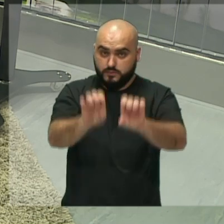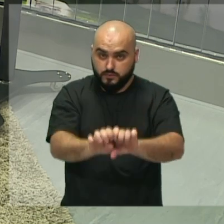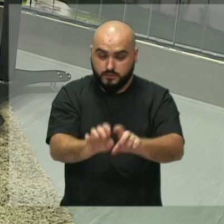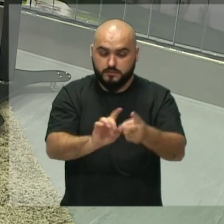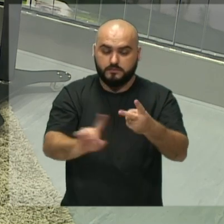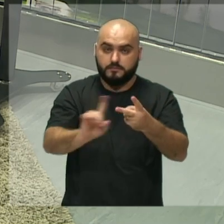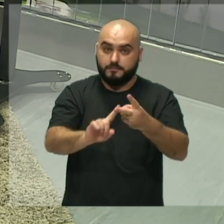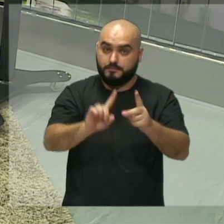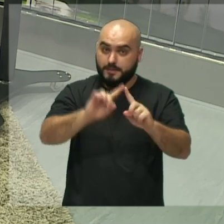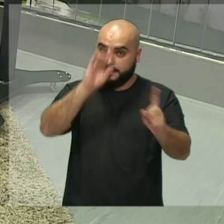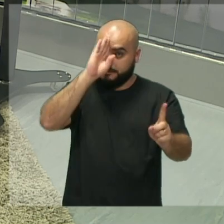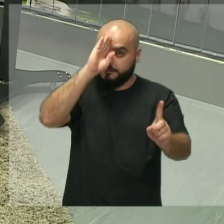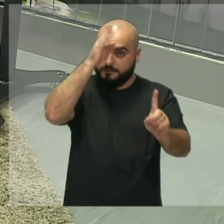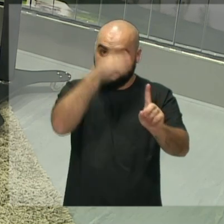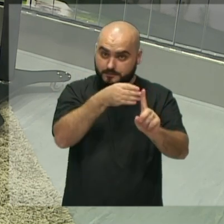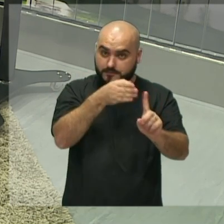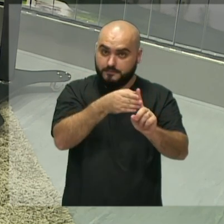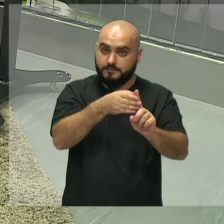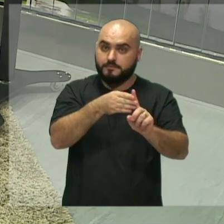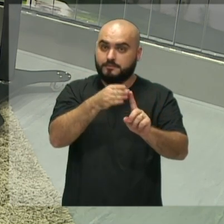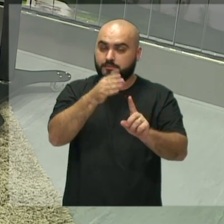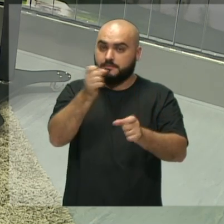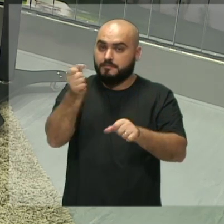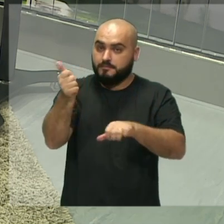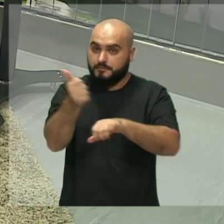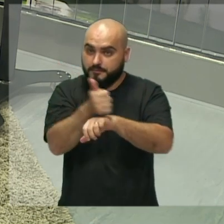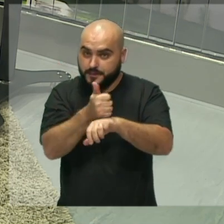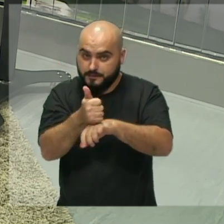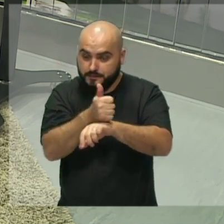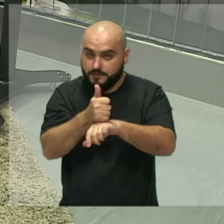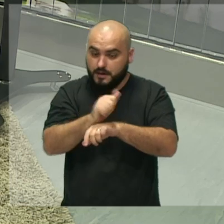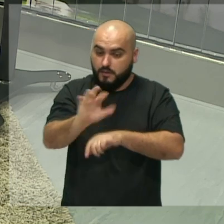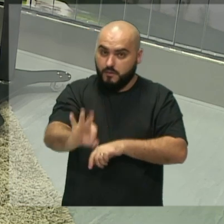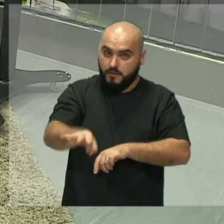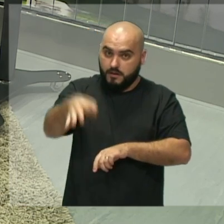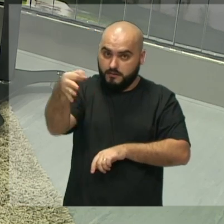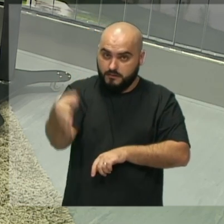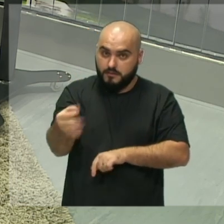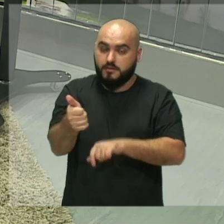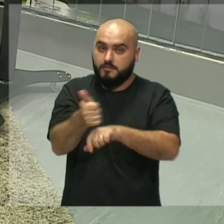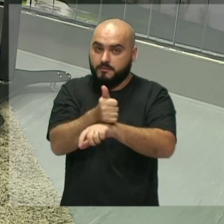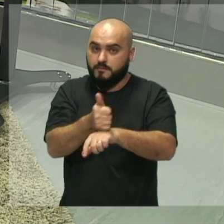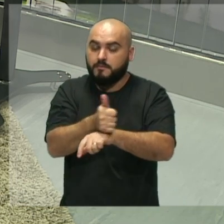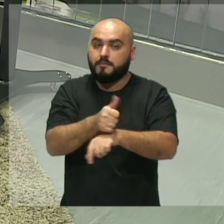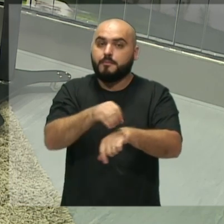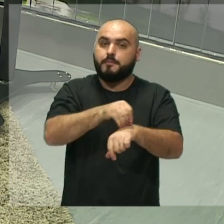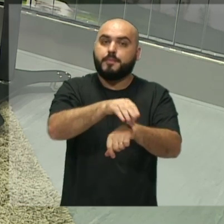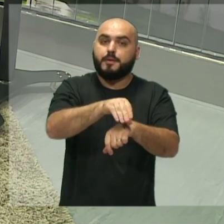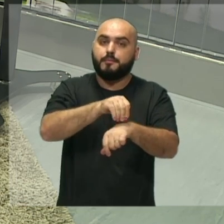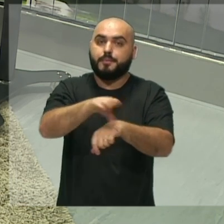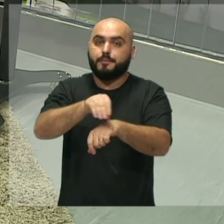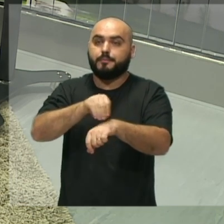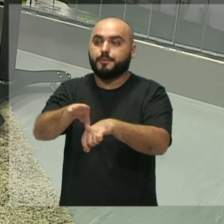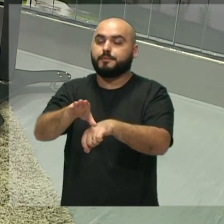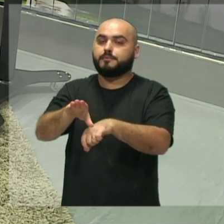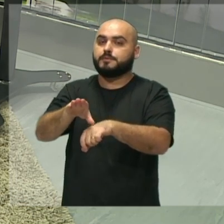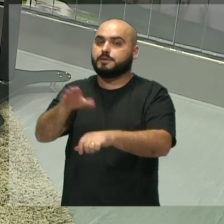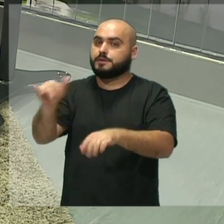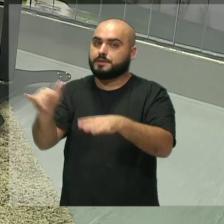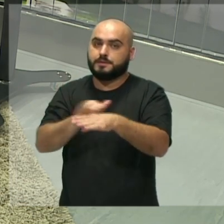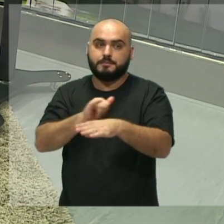mas principalmente também em profissionais e em qualificação profissional para oferecer o melhor serviço